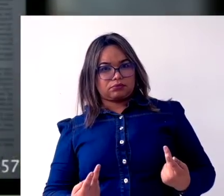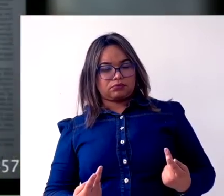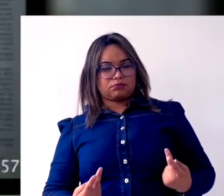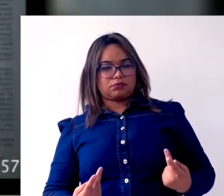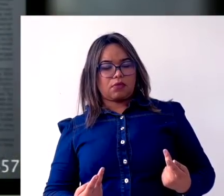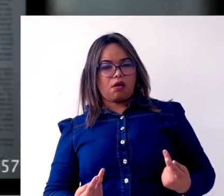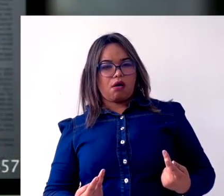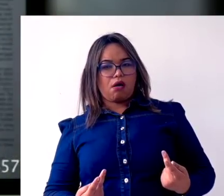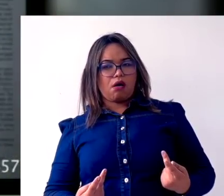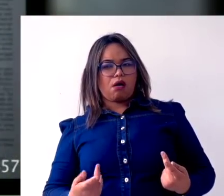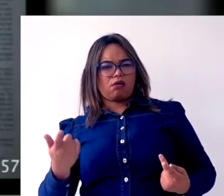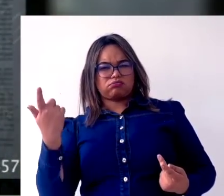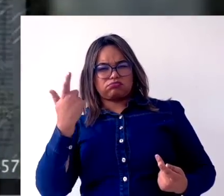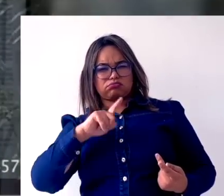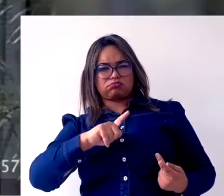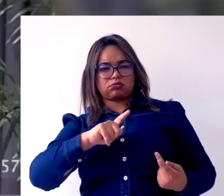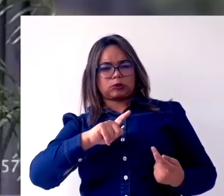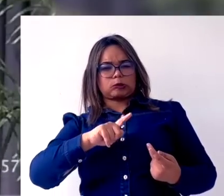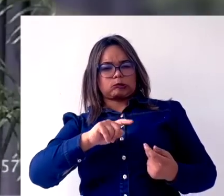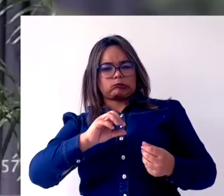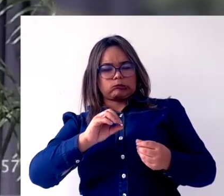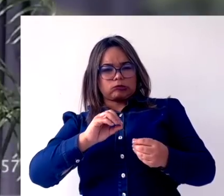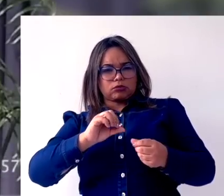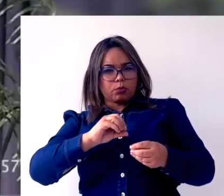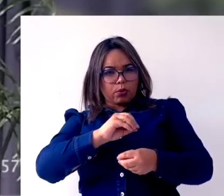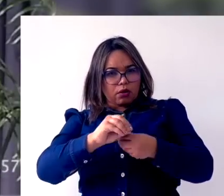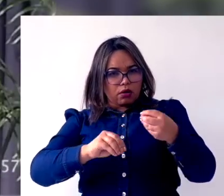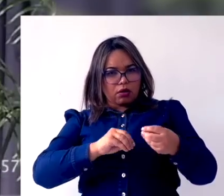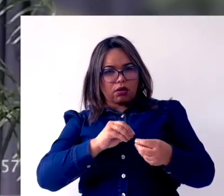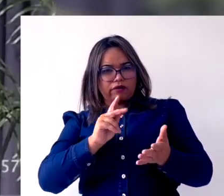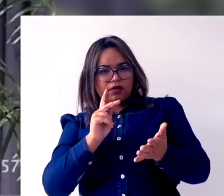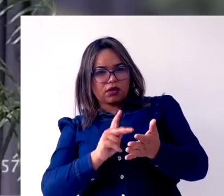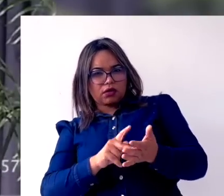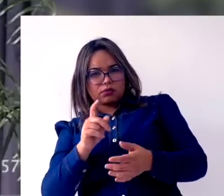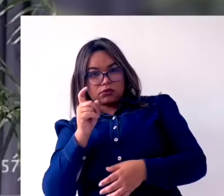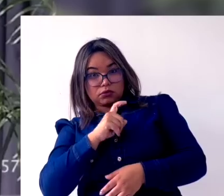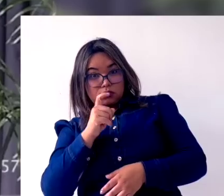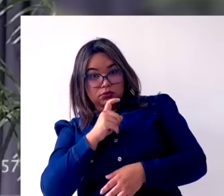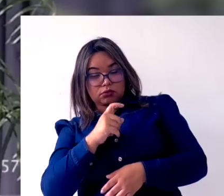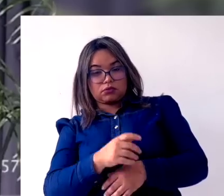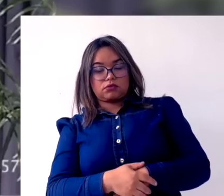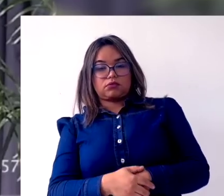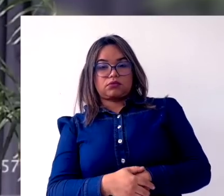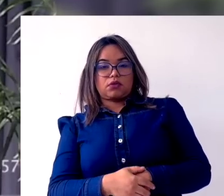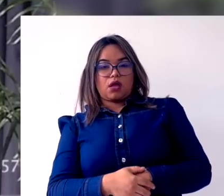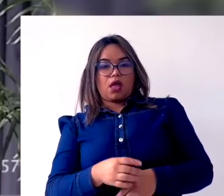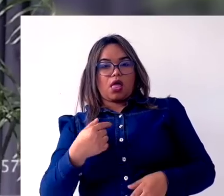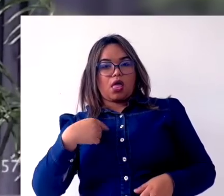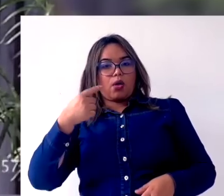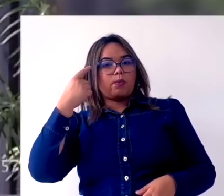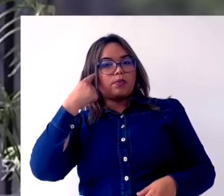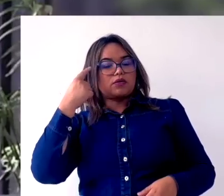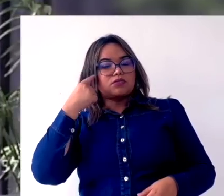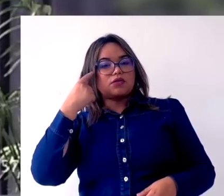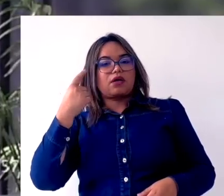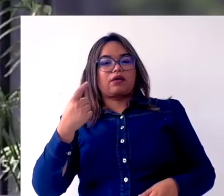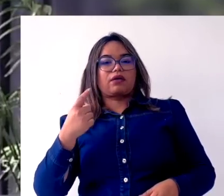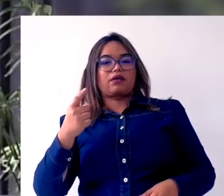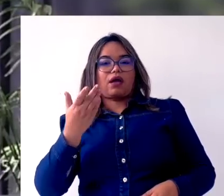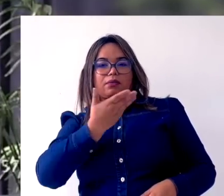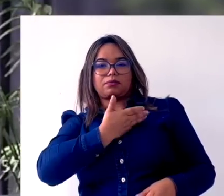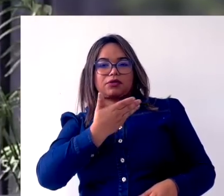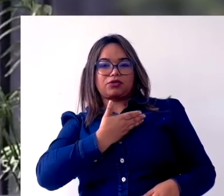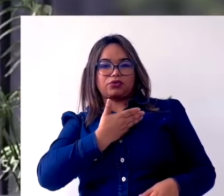a verdade? E outros inimigos da liberdade religiosa. Eu pensei que tivesse sido colocado ali pelos amigos da liberdade